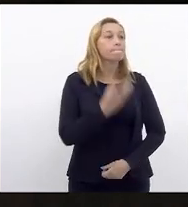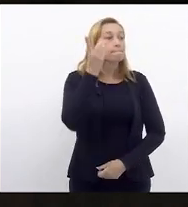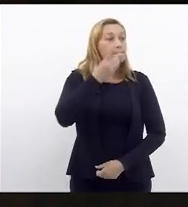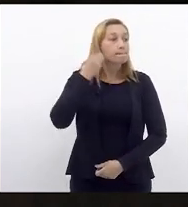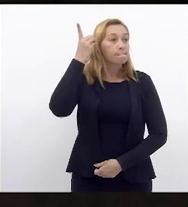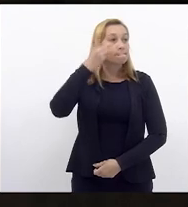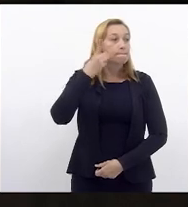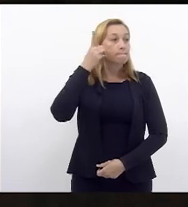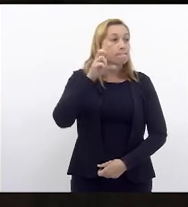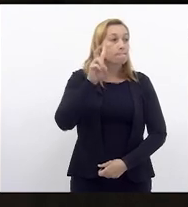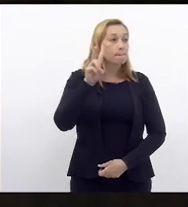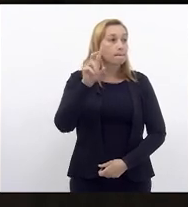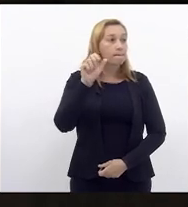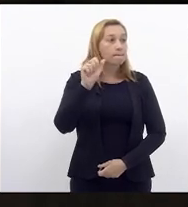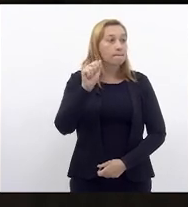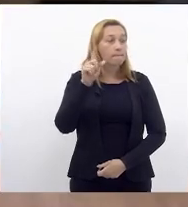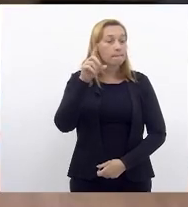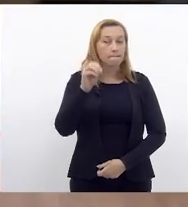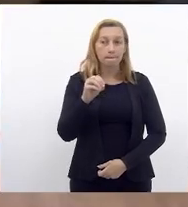Deputado Valdo Ceasa.